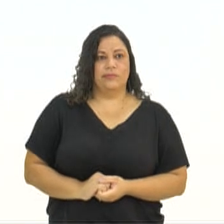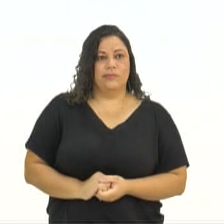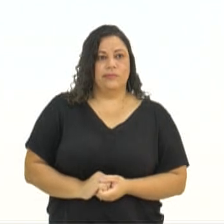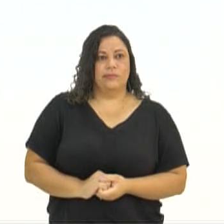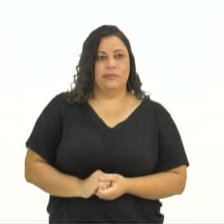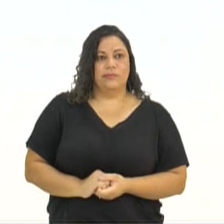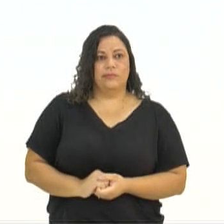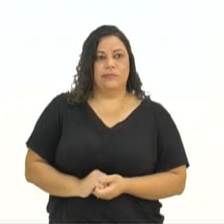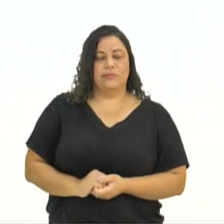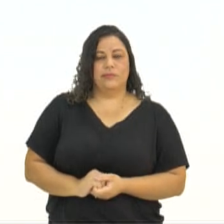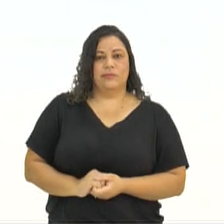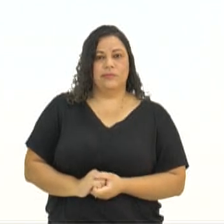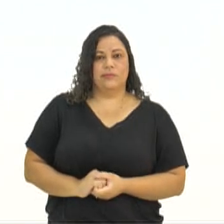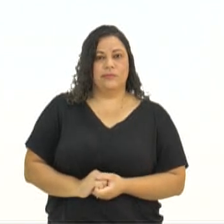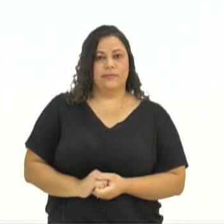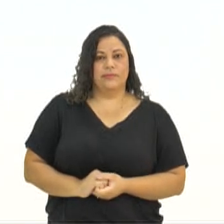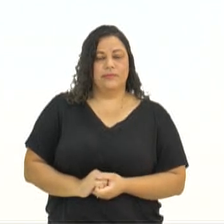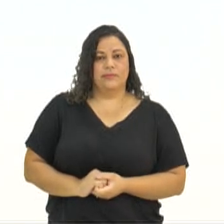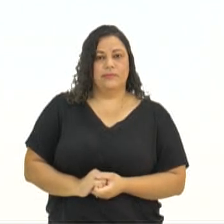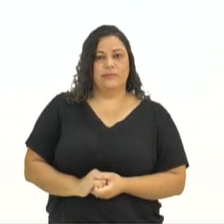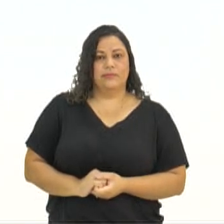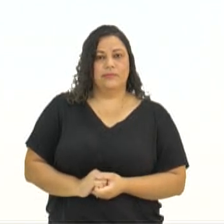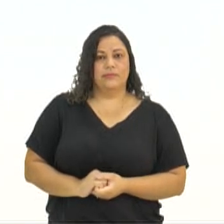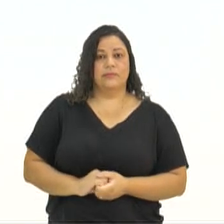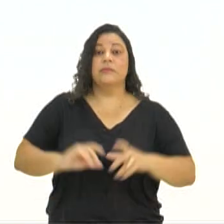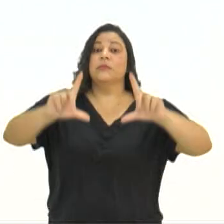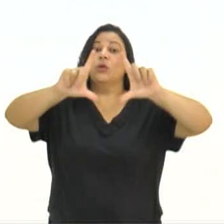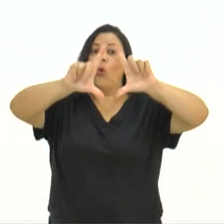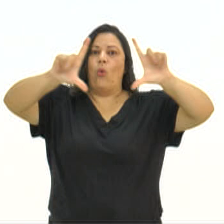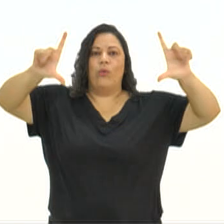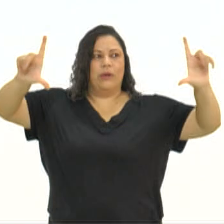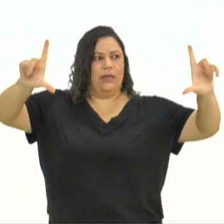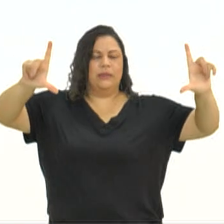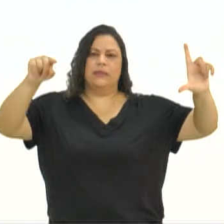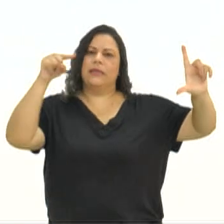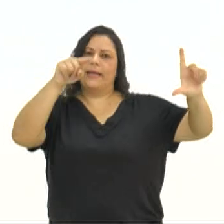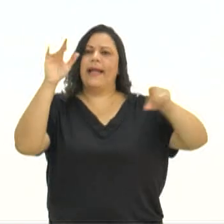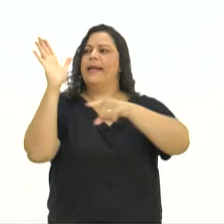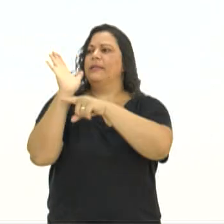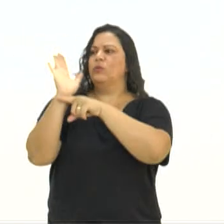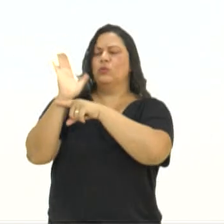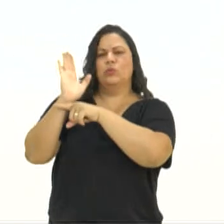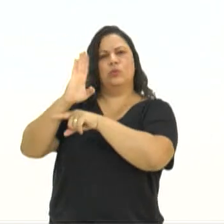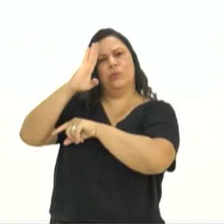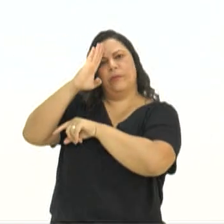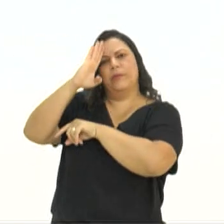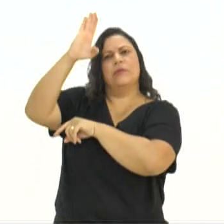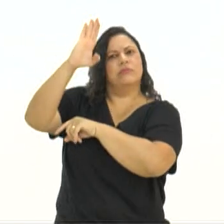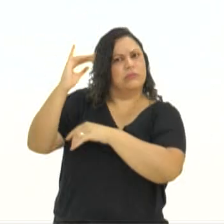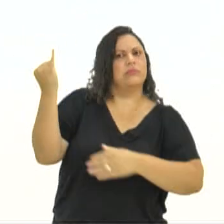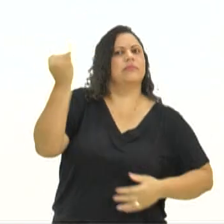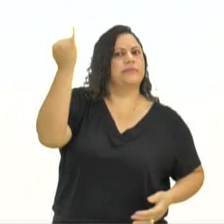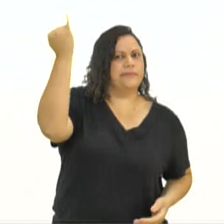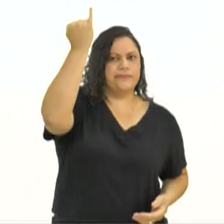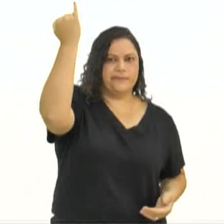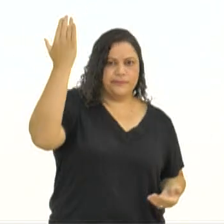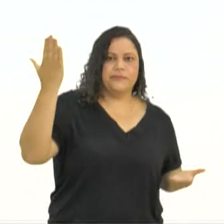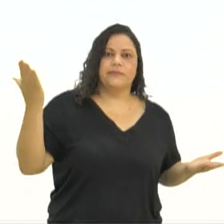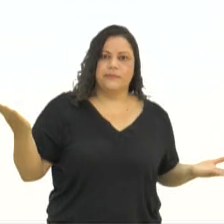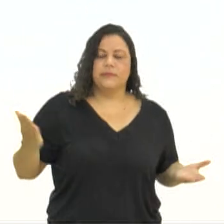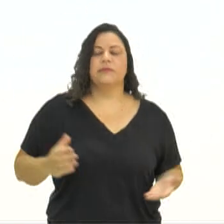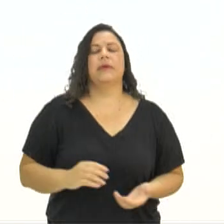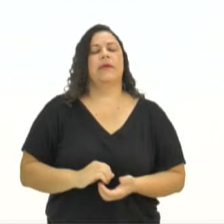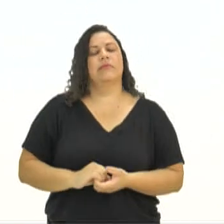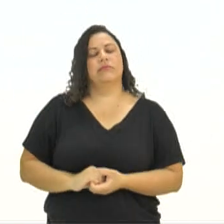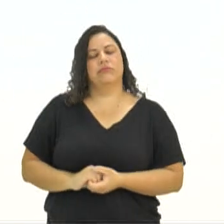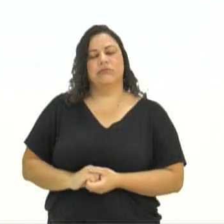promoción de toda película. Então, o cartaz do filme é sempre uma das peças-chave. Ele é muito importante no